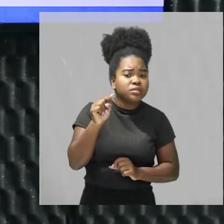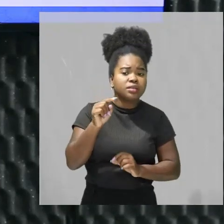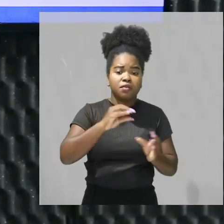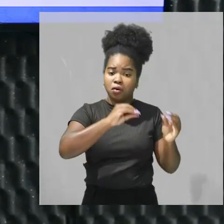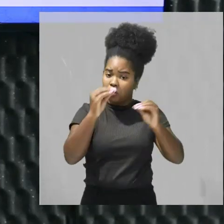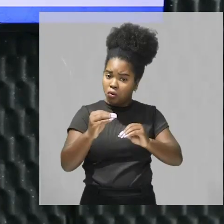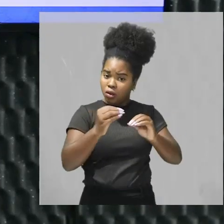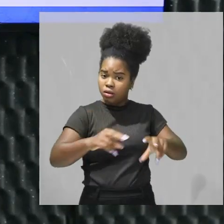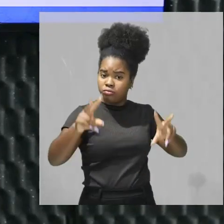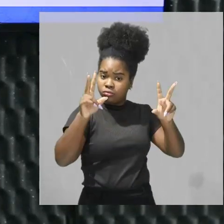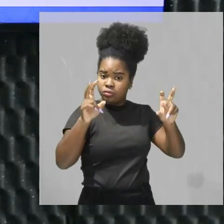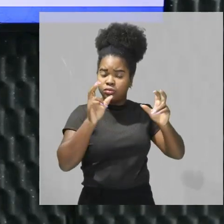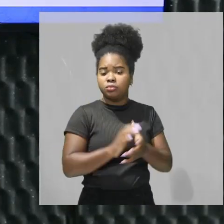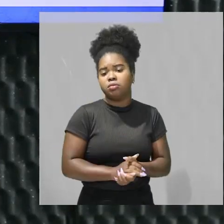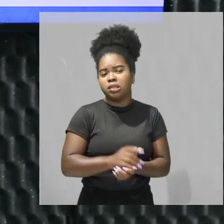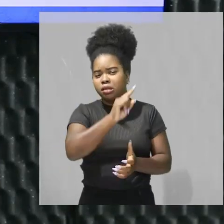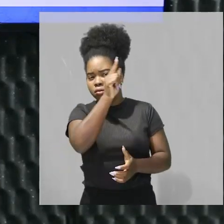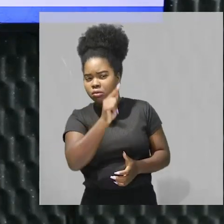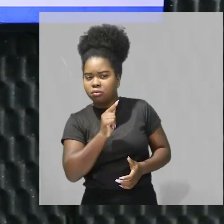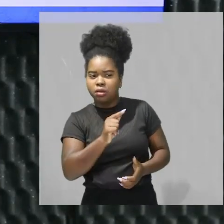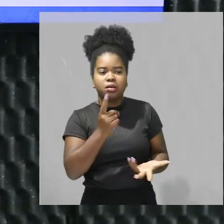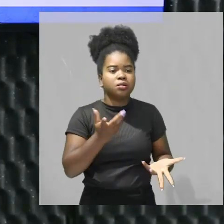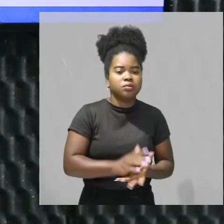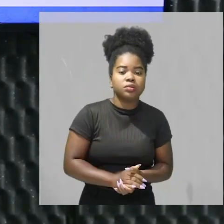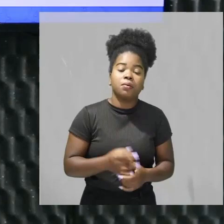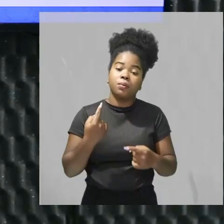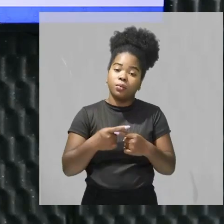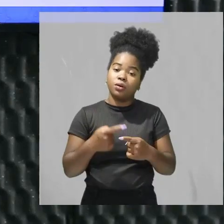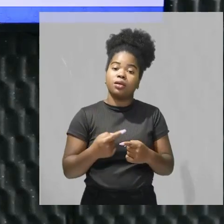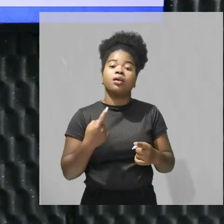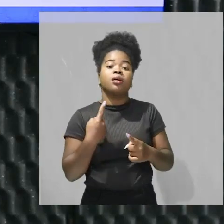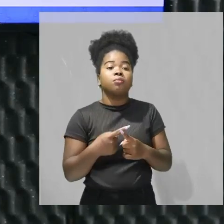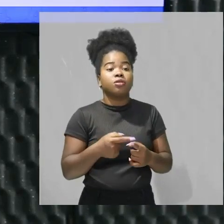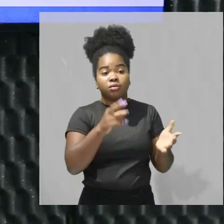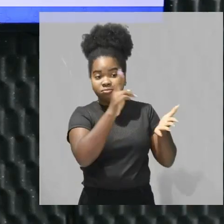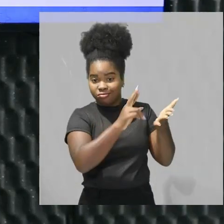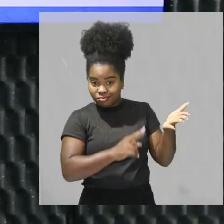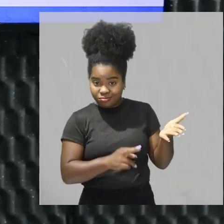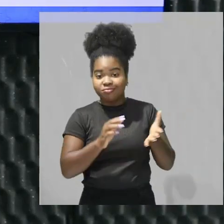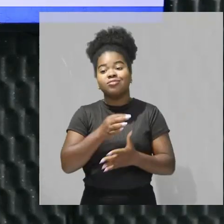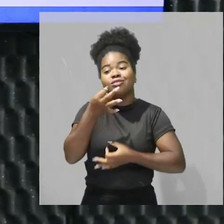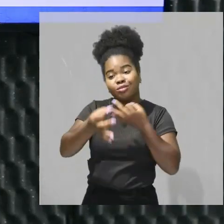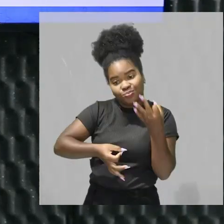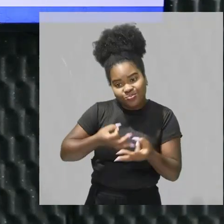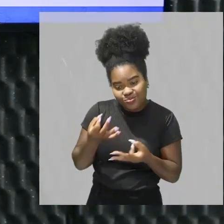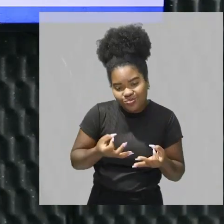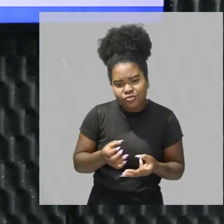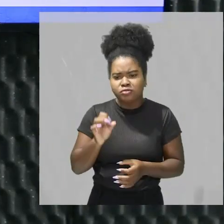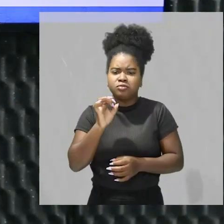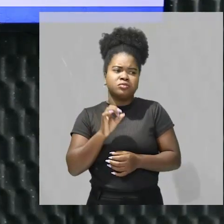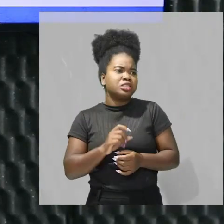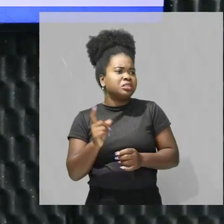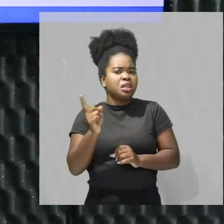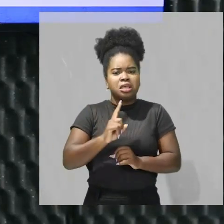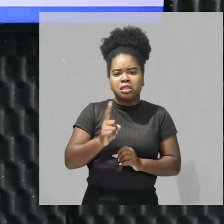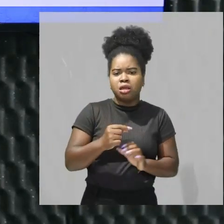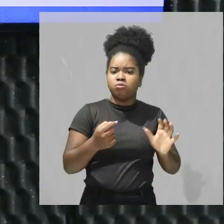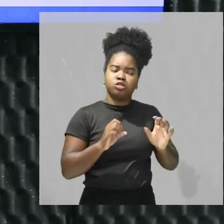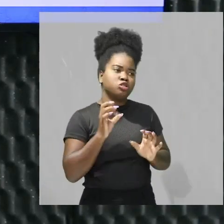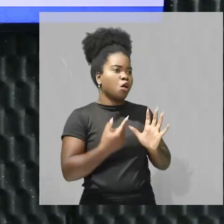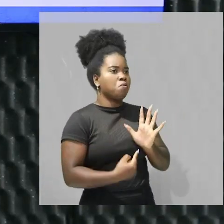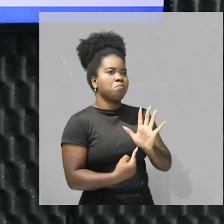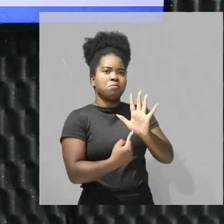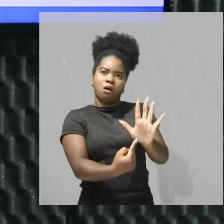tese. Afinal de contas, turma, nós estamos fazendo uma dissertação argumentativa e não uma dissertação